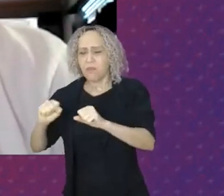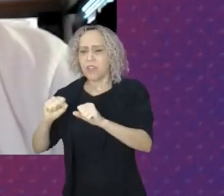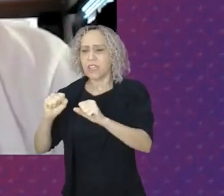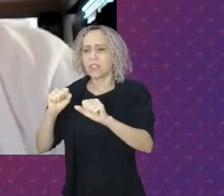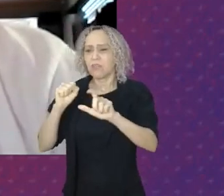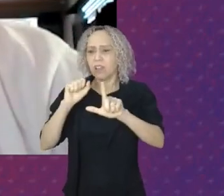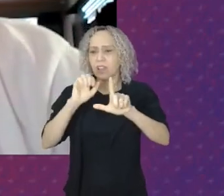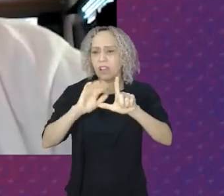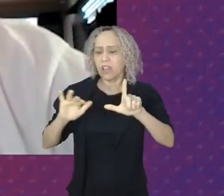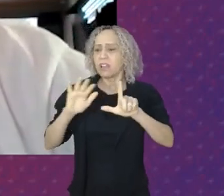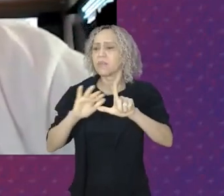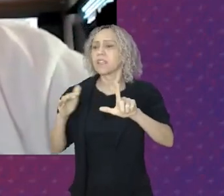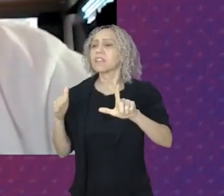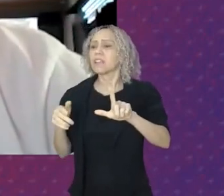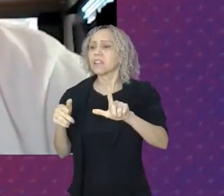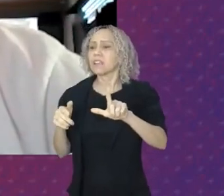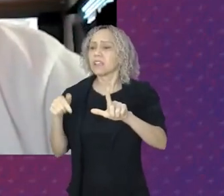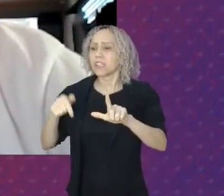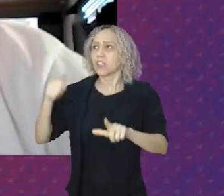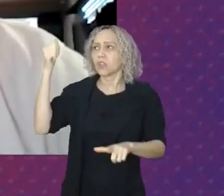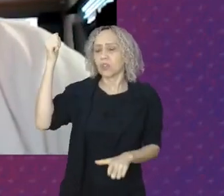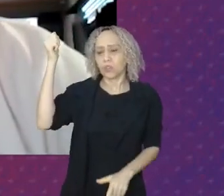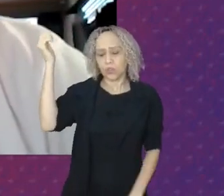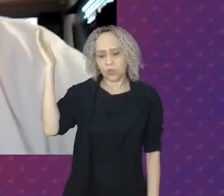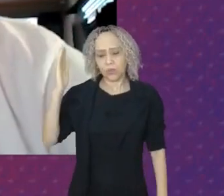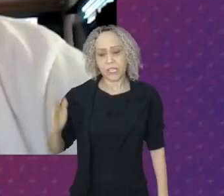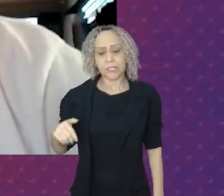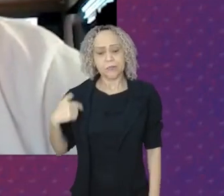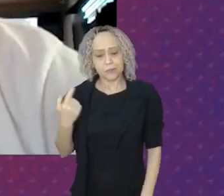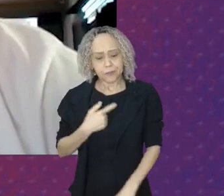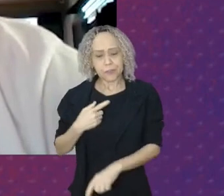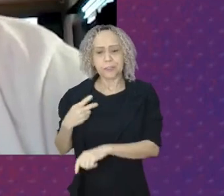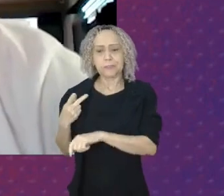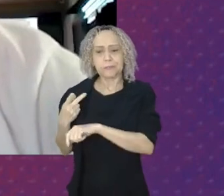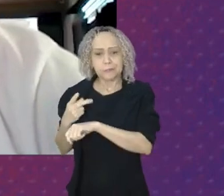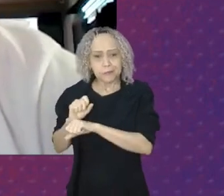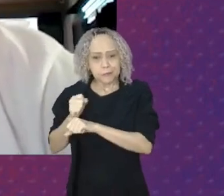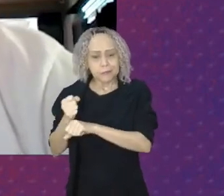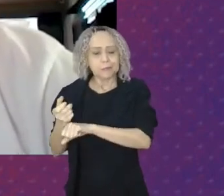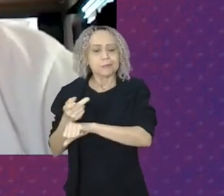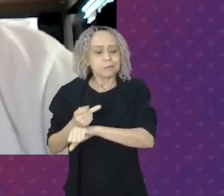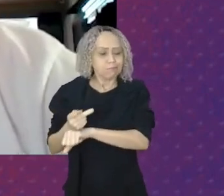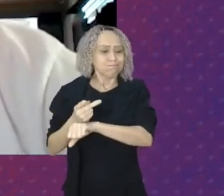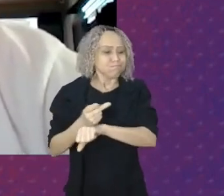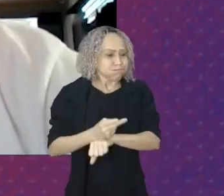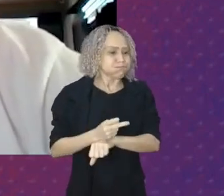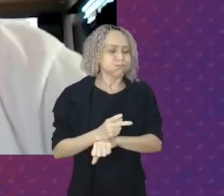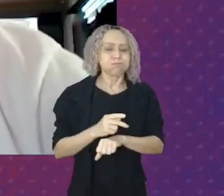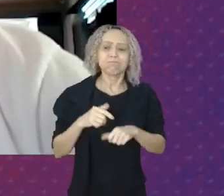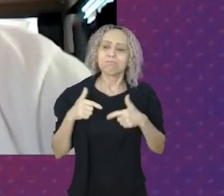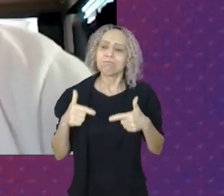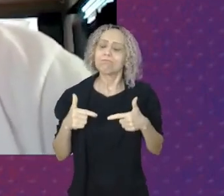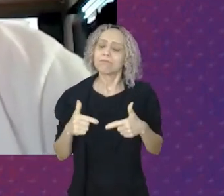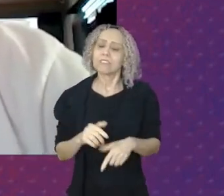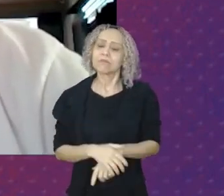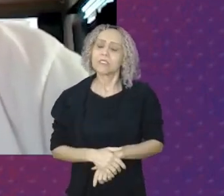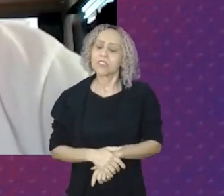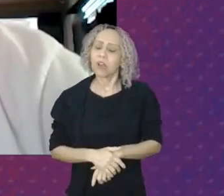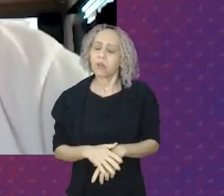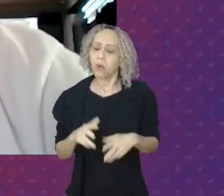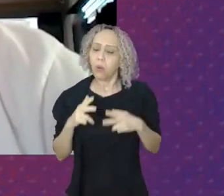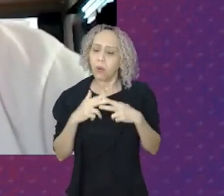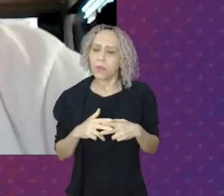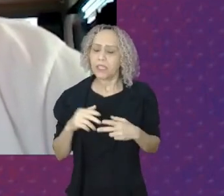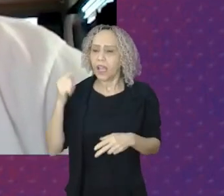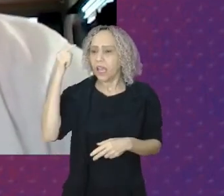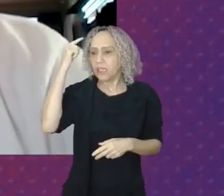Brasil, buscamos, né? É muito complicado pensar